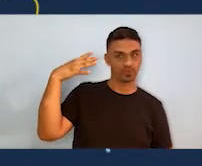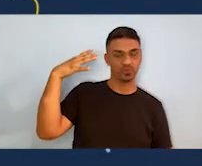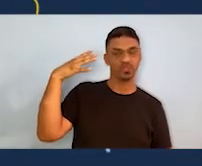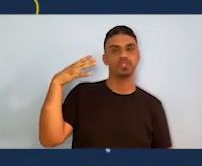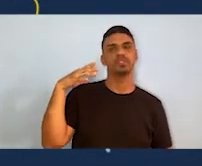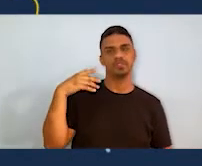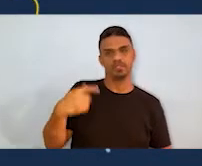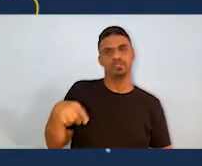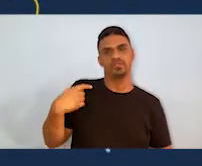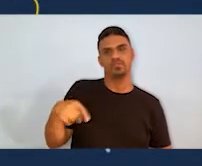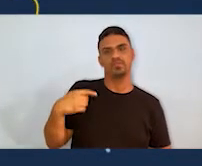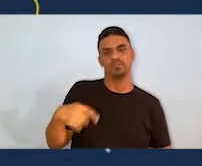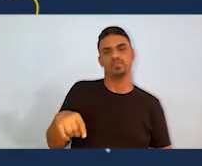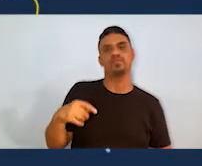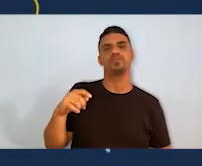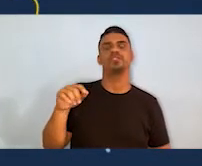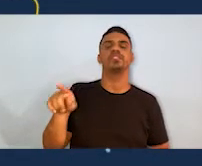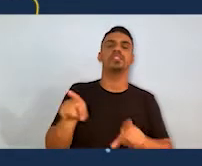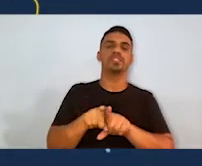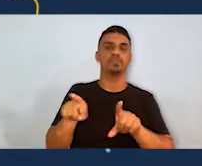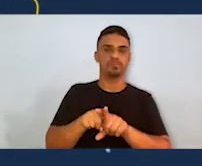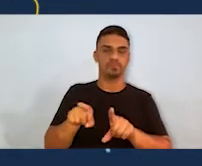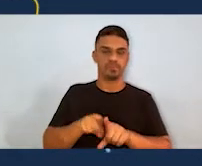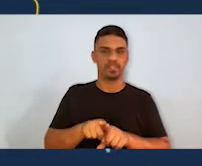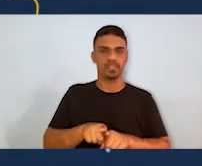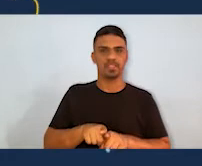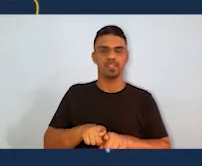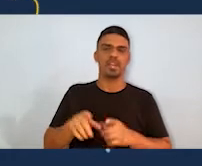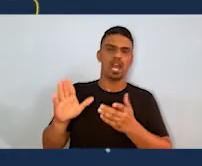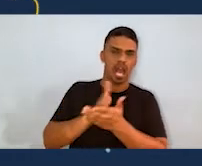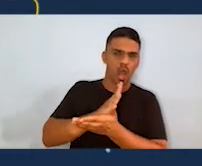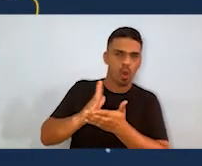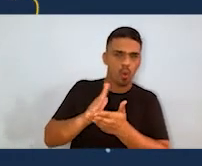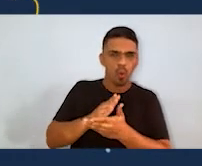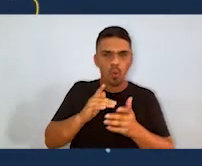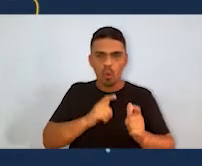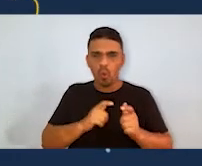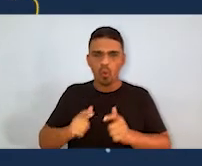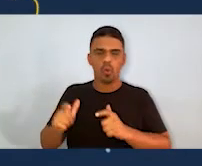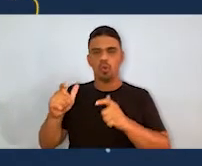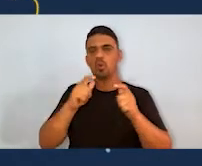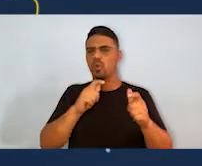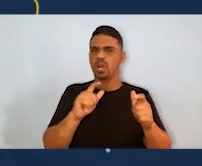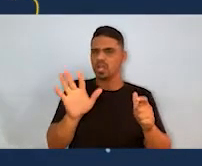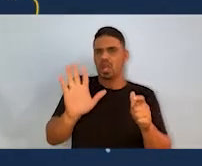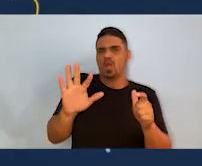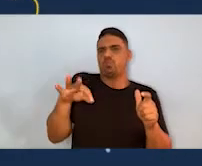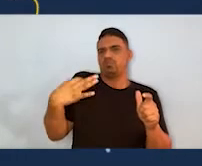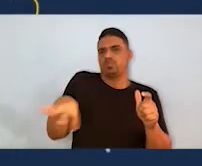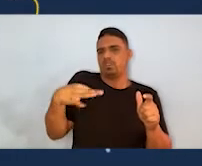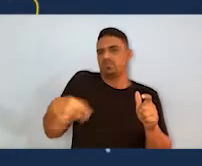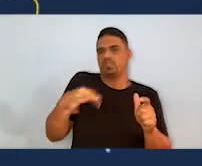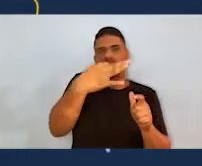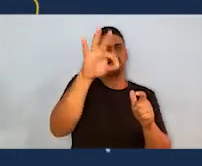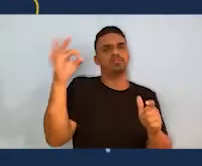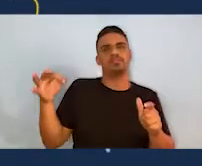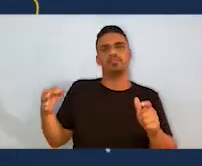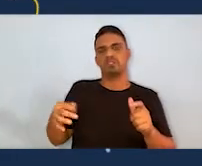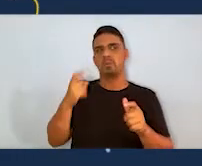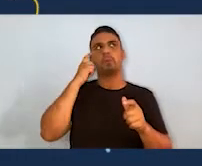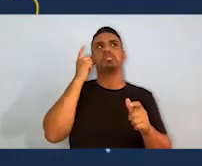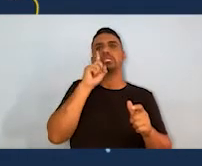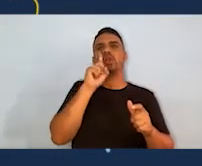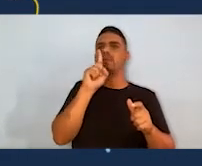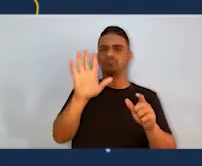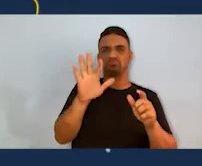luz deveria estar, né? Os olhos eu acabei. Tem algum lugar aqui, não tá certo. Eu achei que não, mas tá certo. Os olhinhos